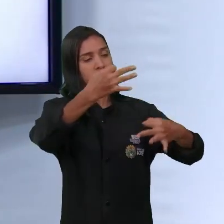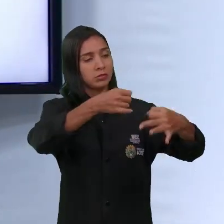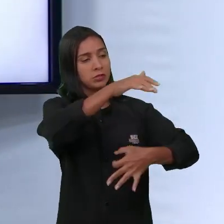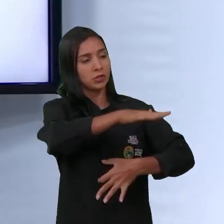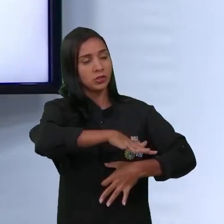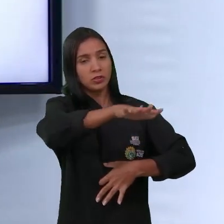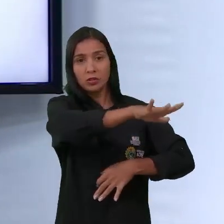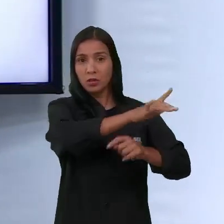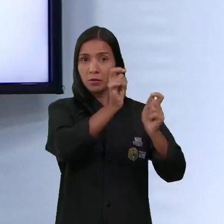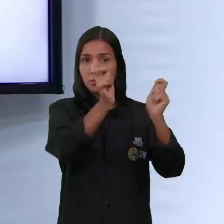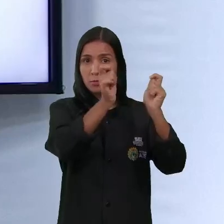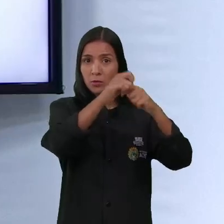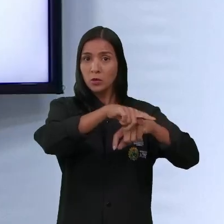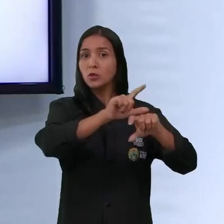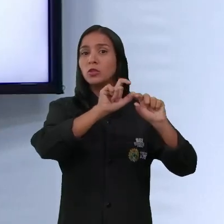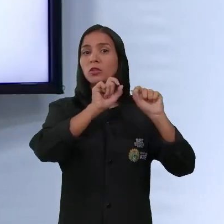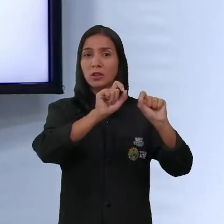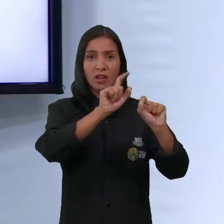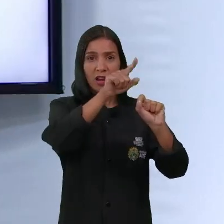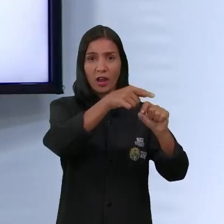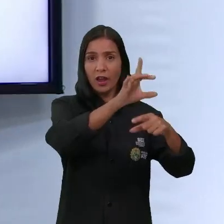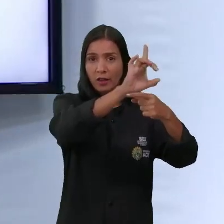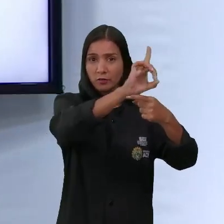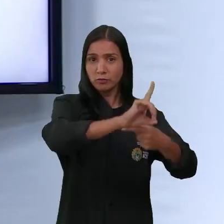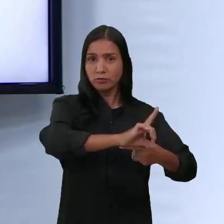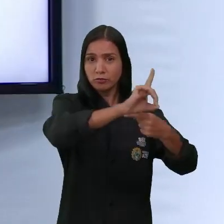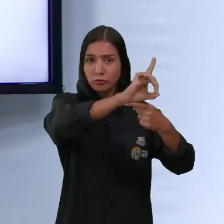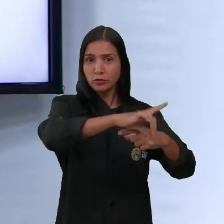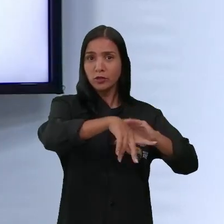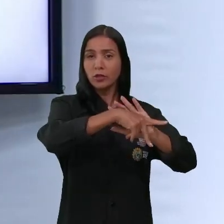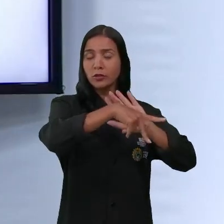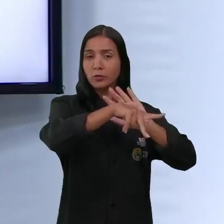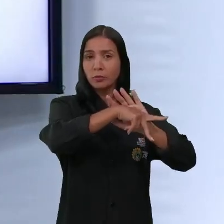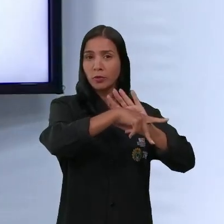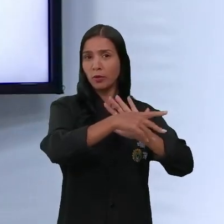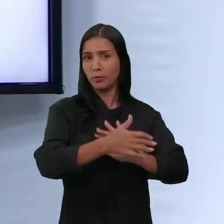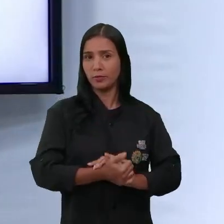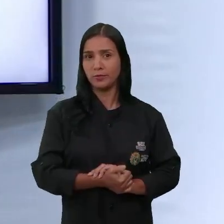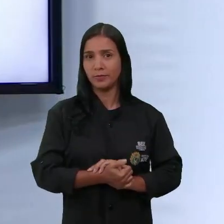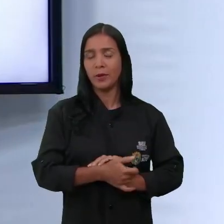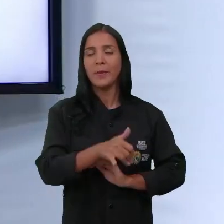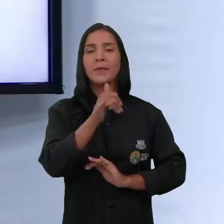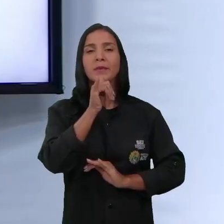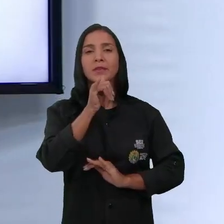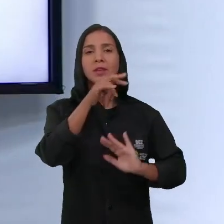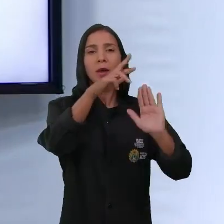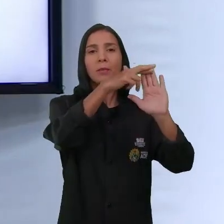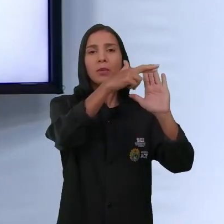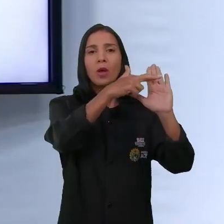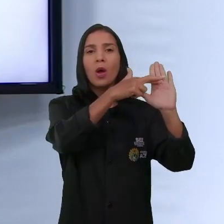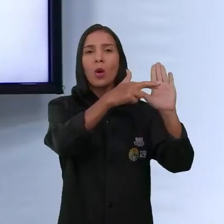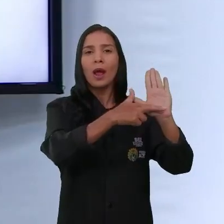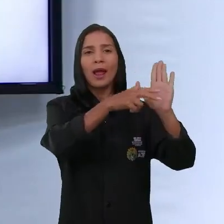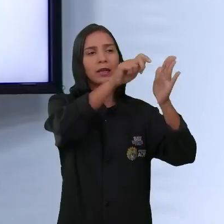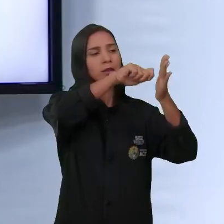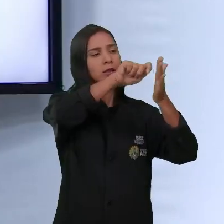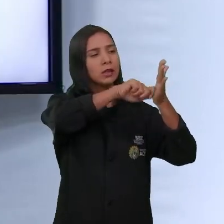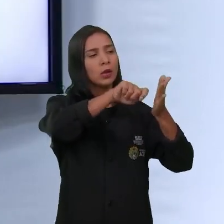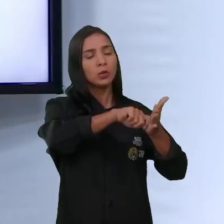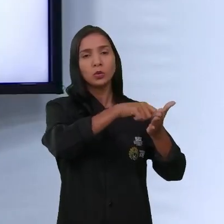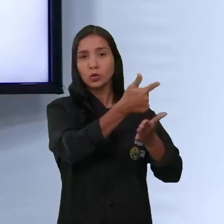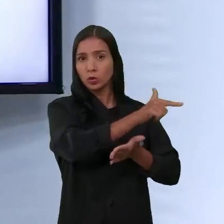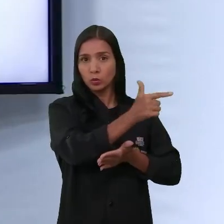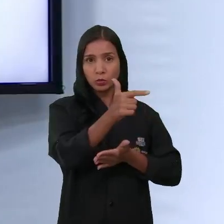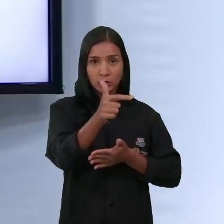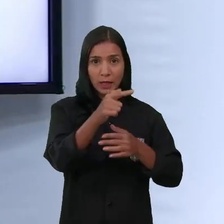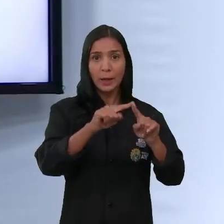é ponderado como sendo direito consuetudinário. É aquela regra que não está escrita, mas que